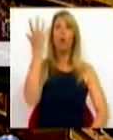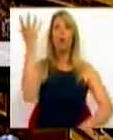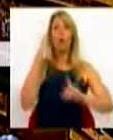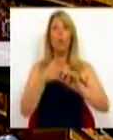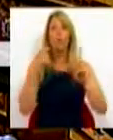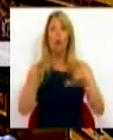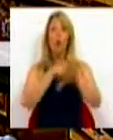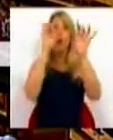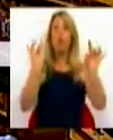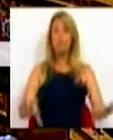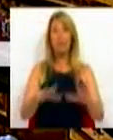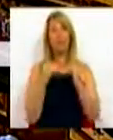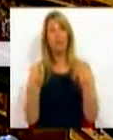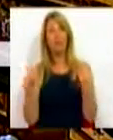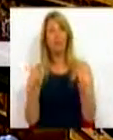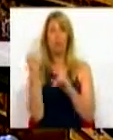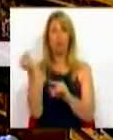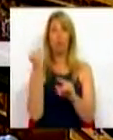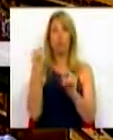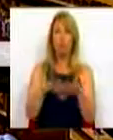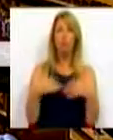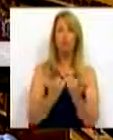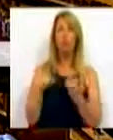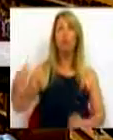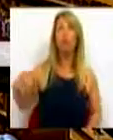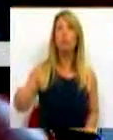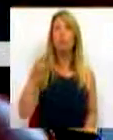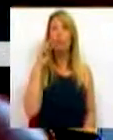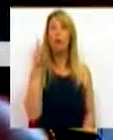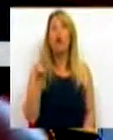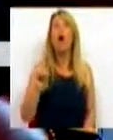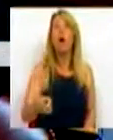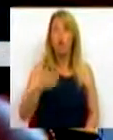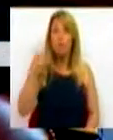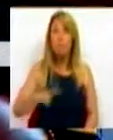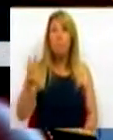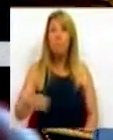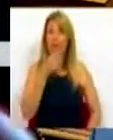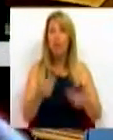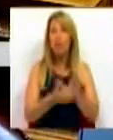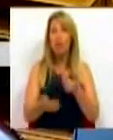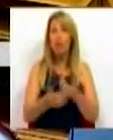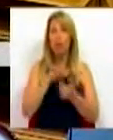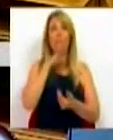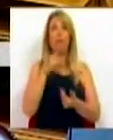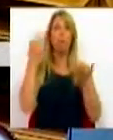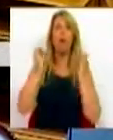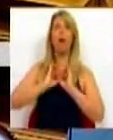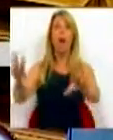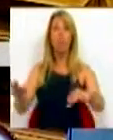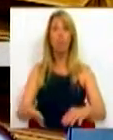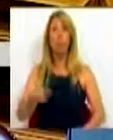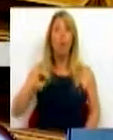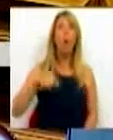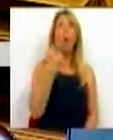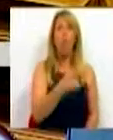instituições sociais permite-nos observar todos os dias milhares de idosos abandonados pelas famílias, outros tantos em